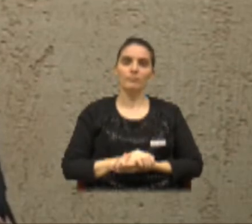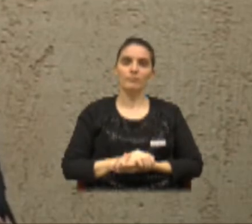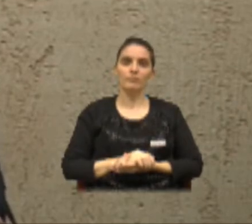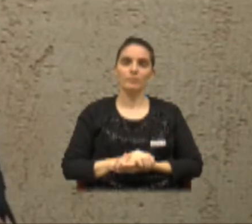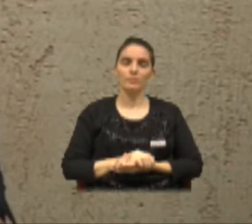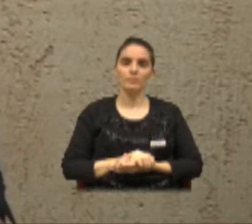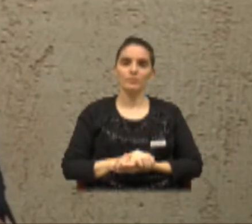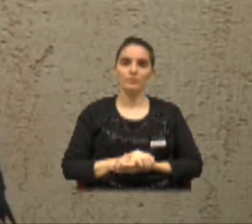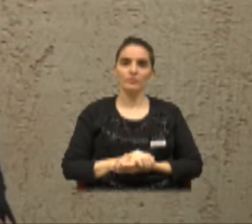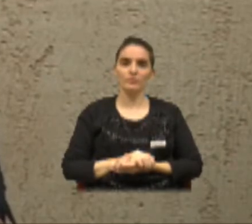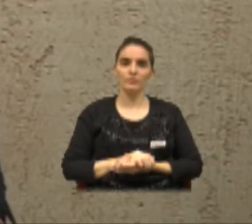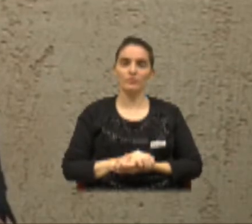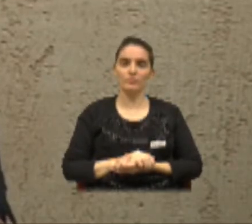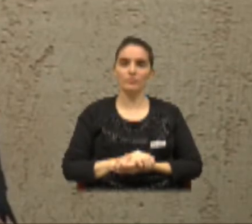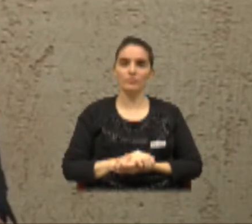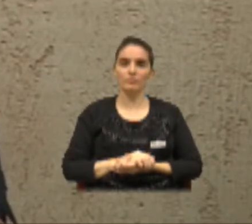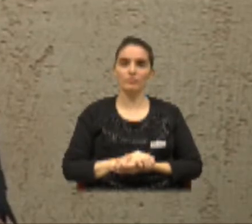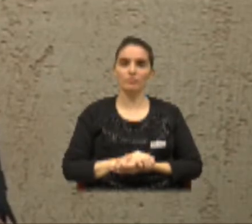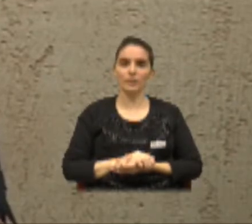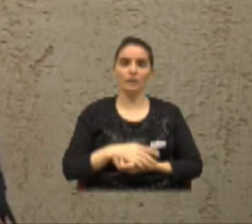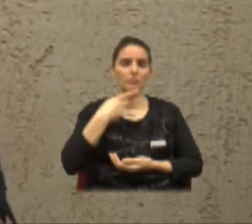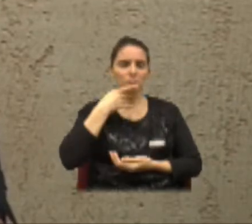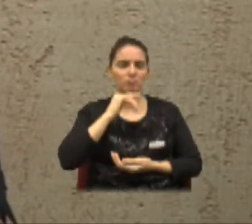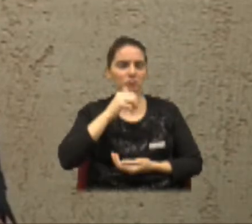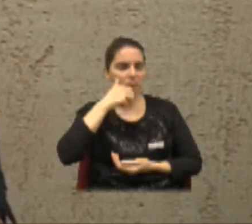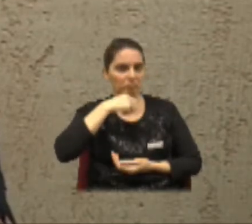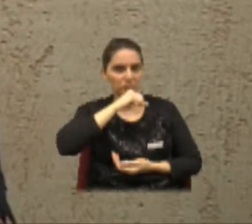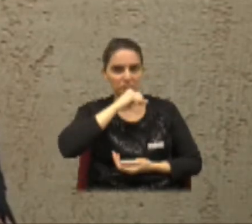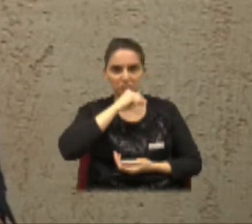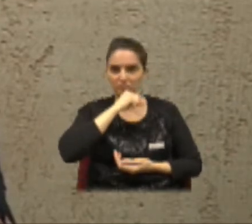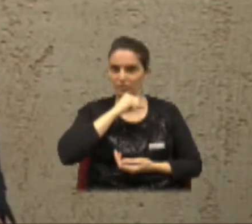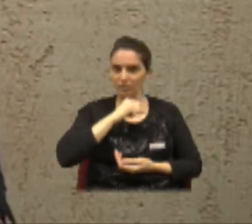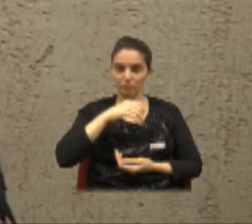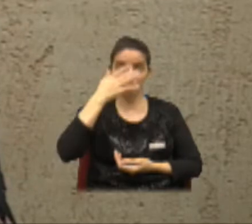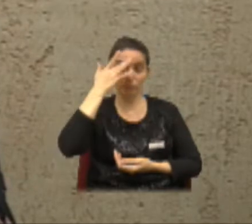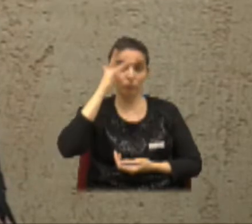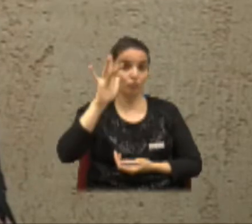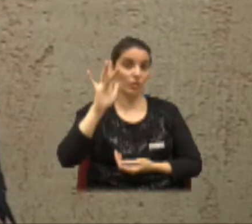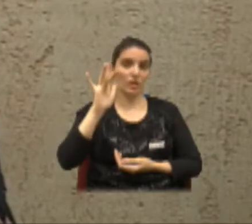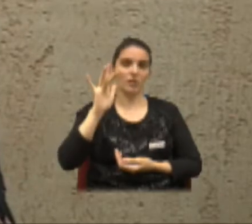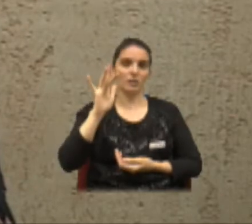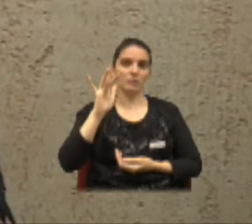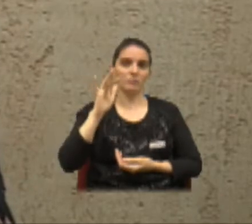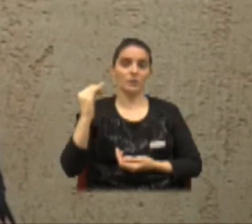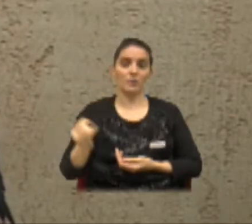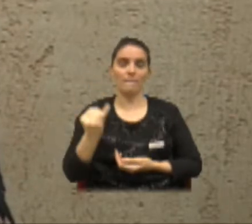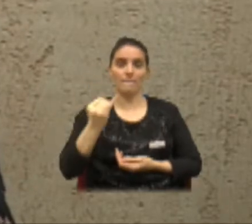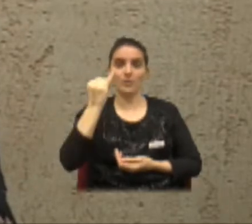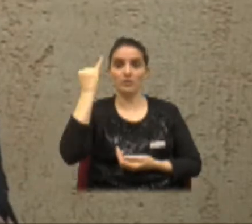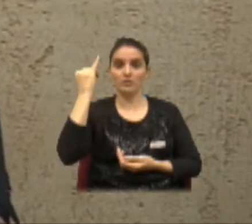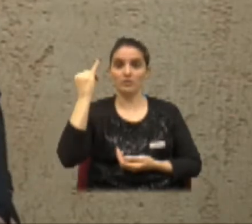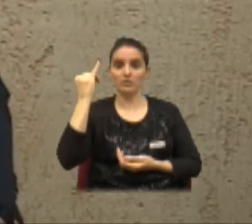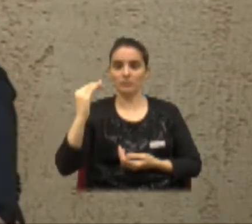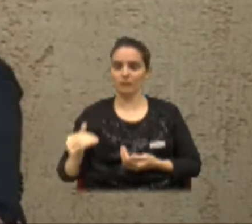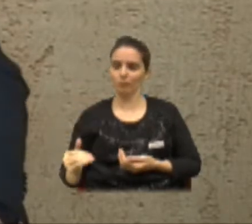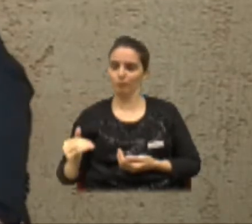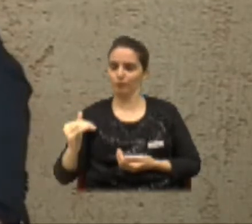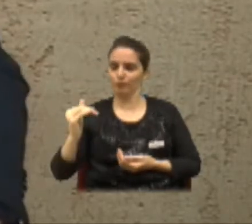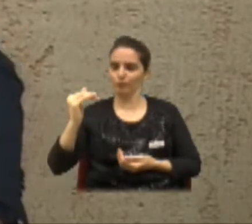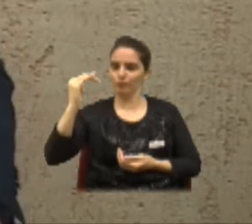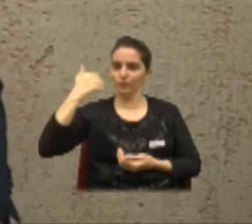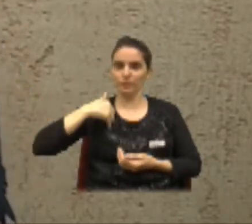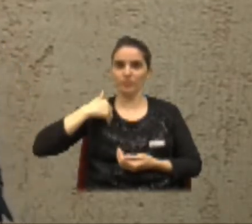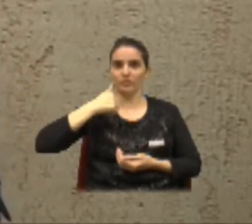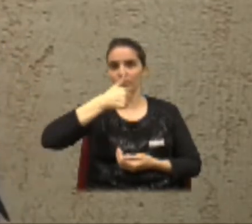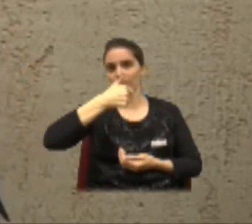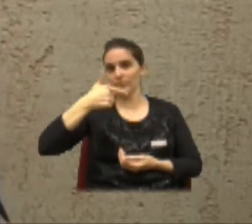talvez a gente não tenha tamanha noção da importância que é o crescimento até os 12 anos de idade. Os